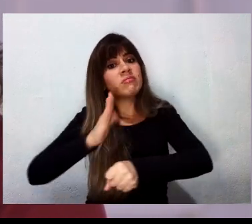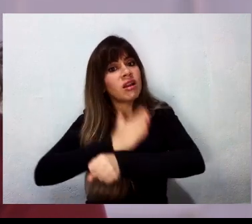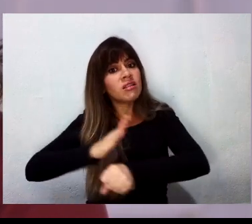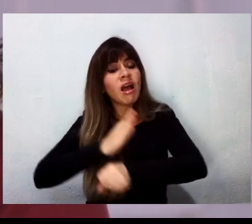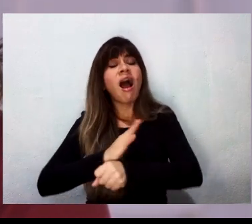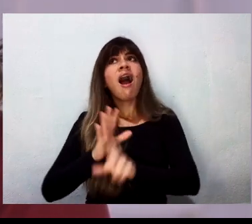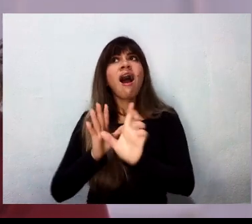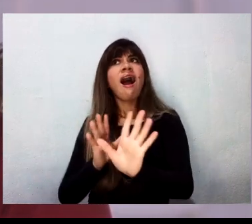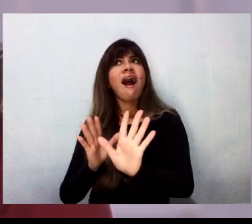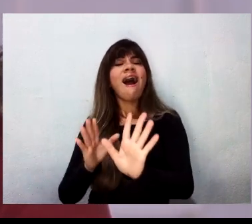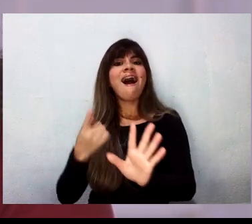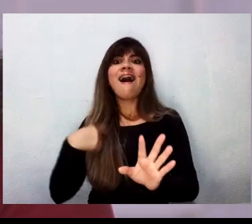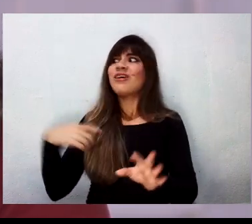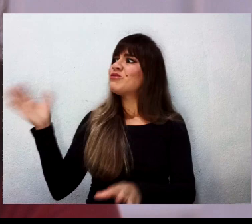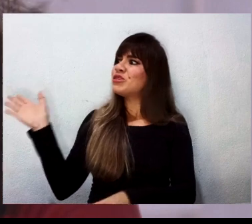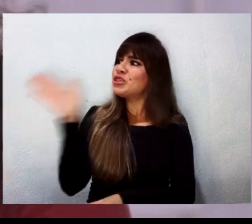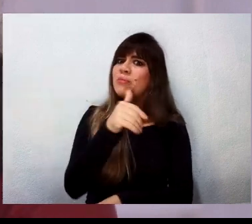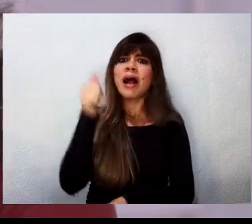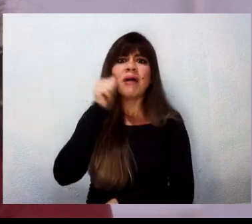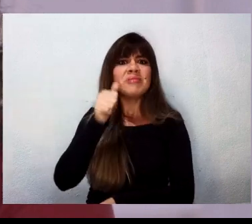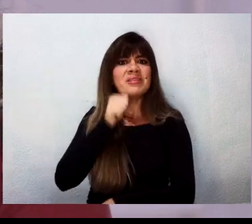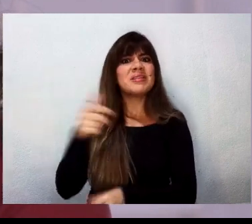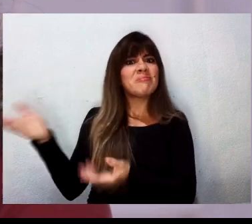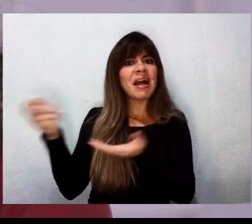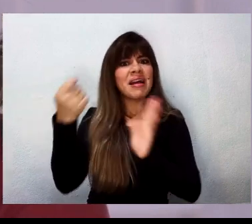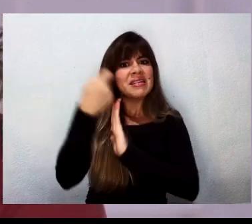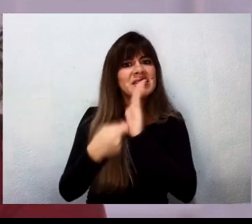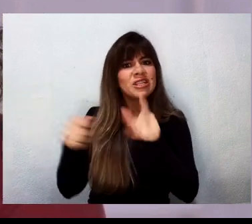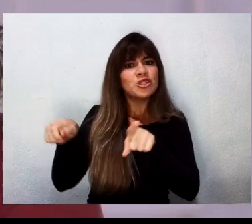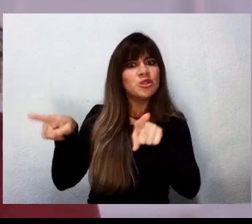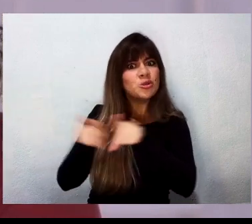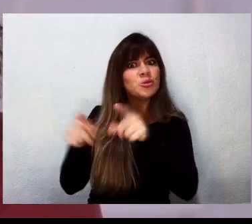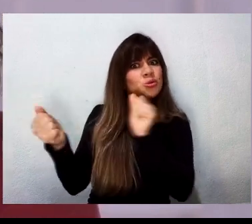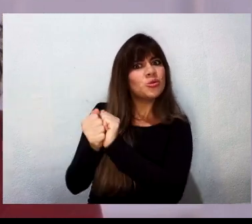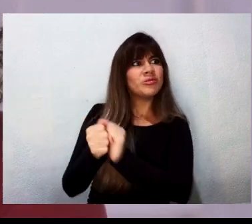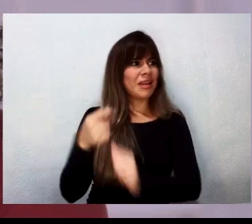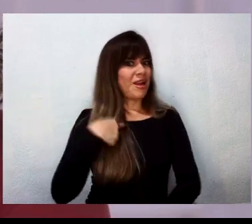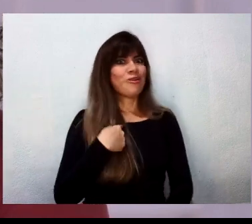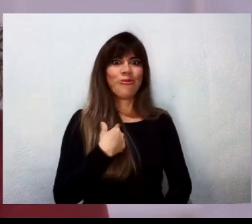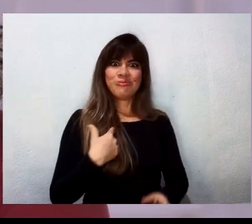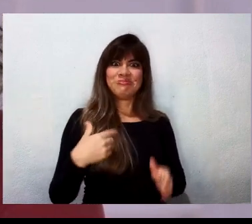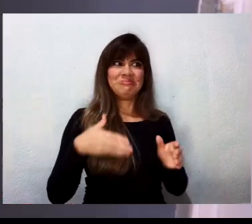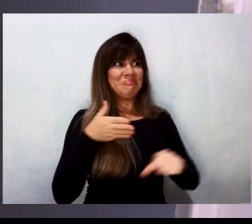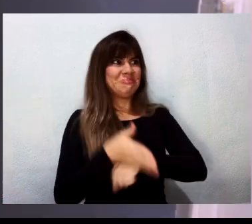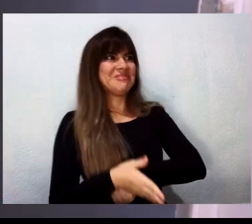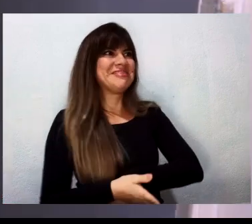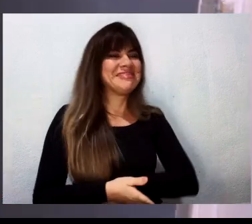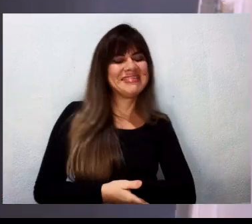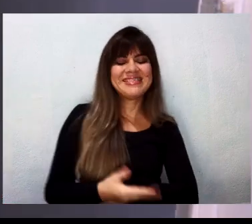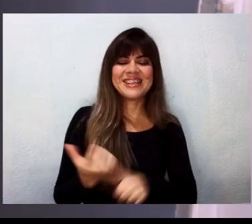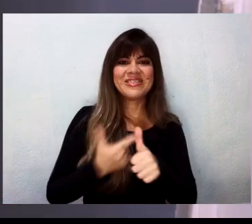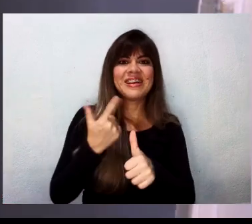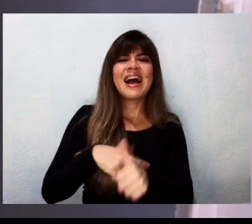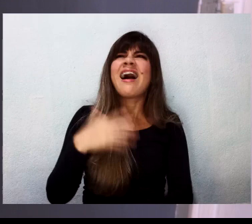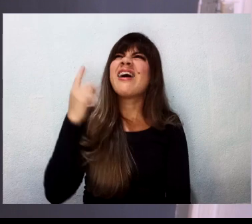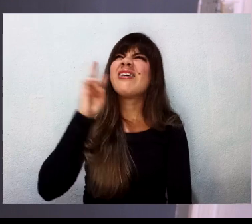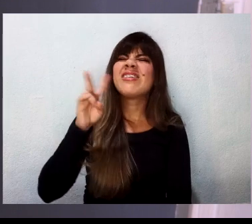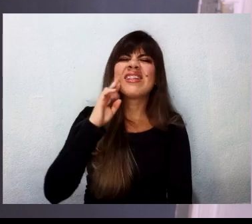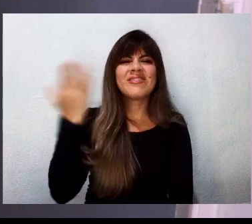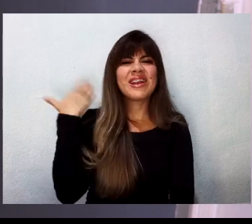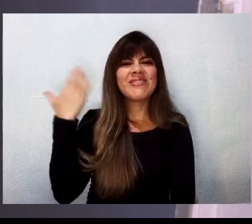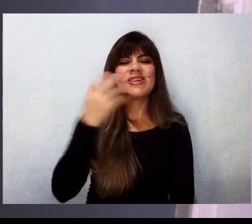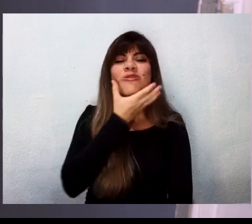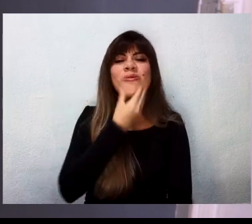E, vamos chamar a Silvane para produzir. Olha aí, entrei como produtora logo, né? E aí eu lembro que um